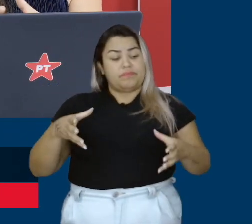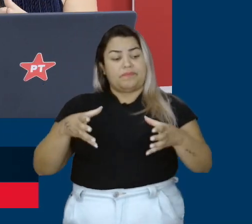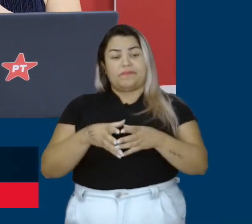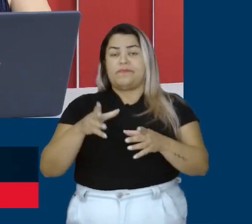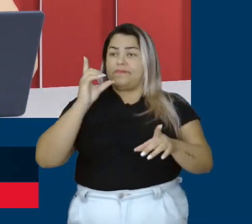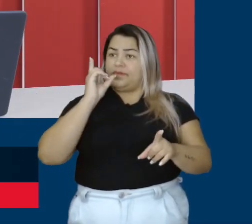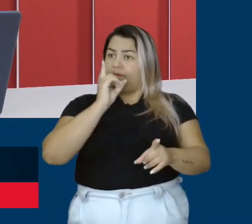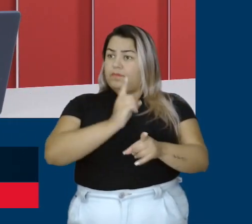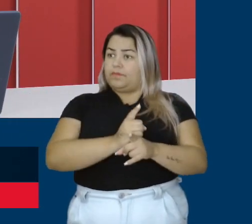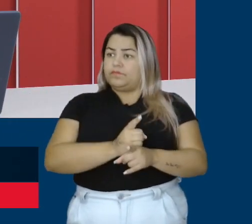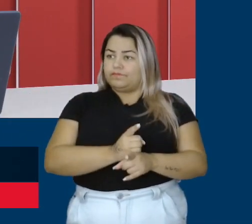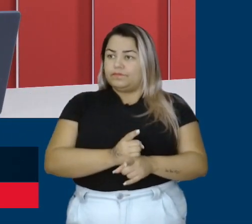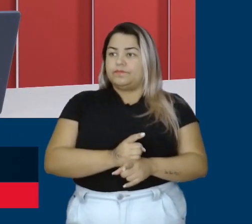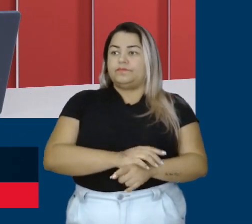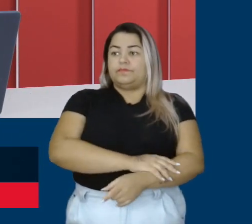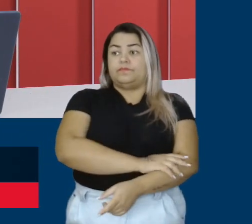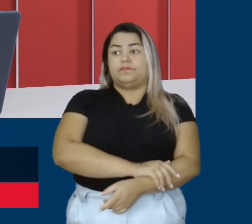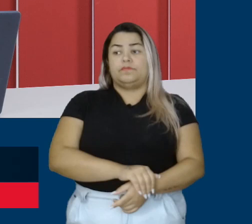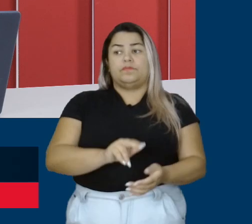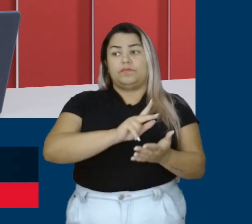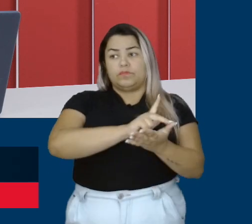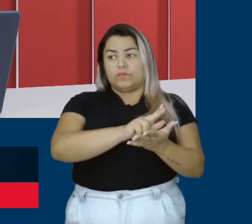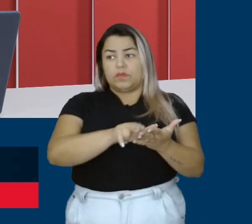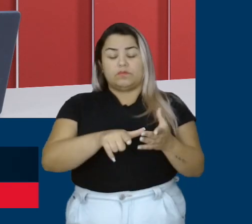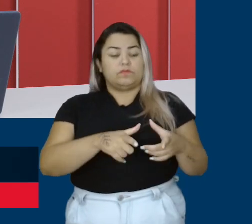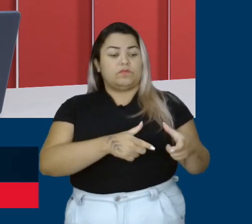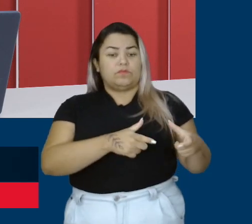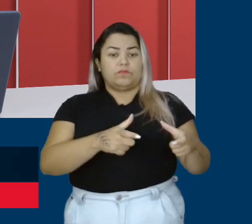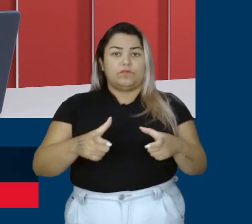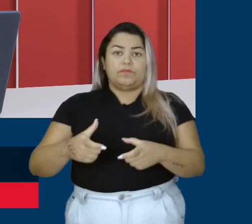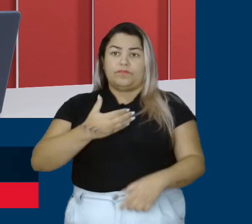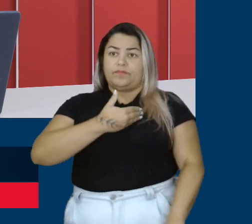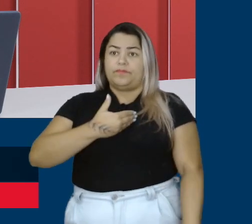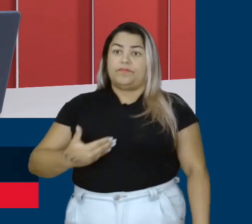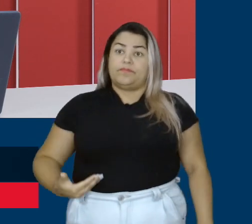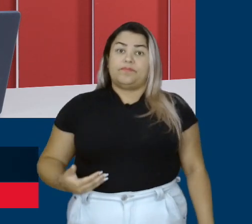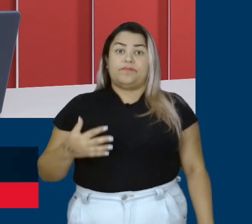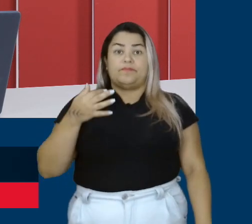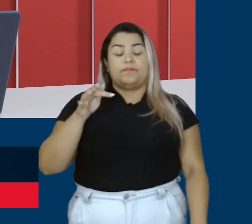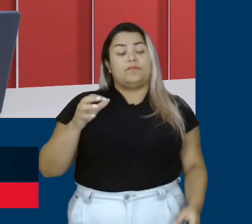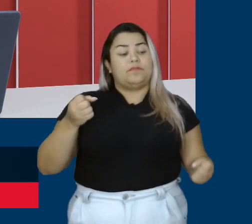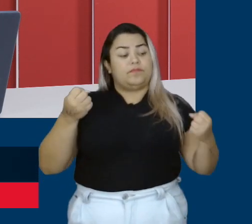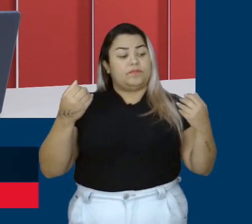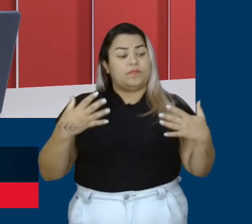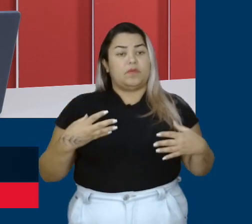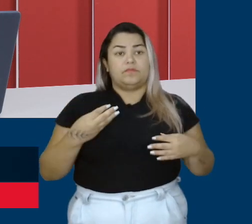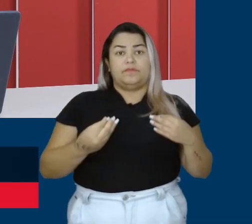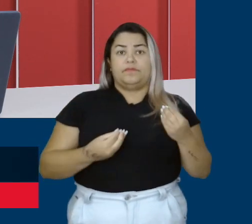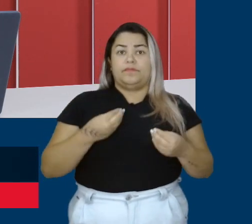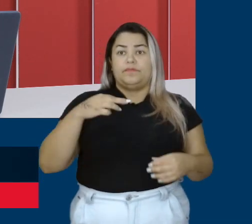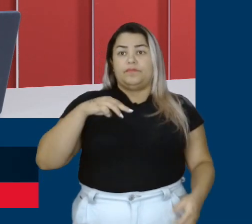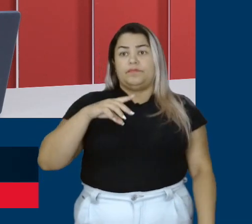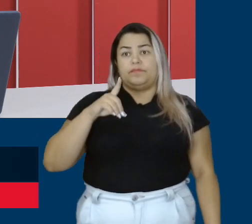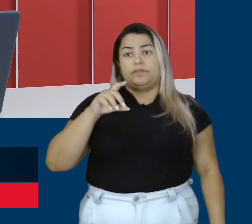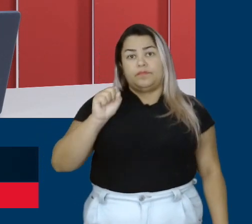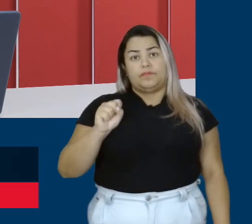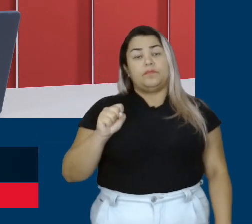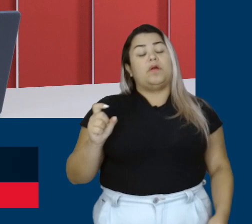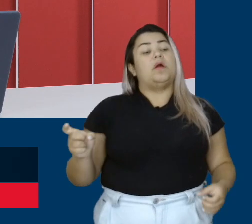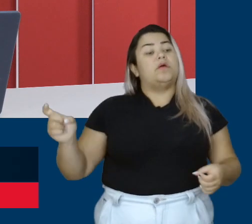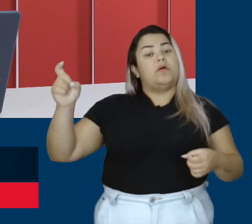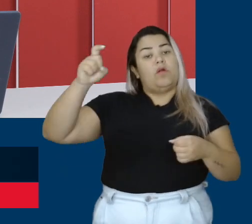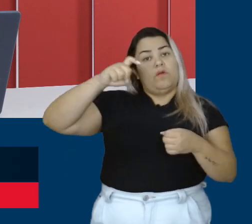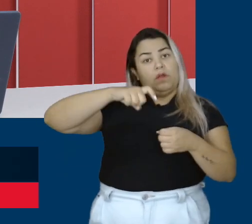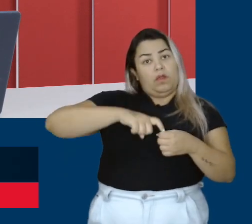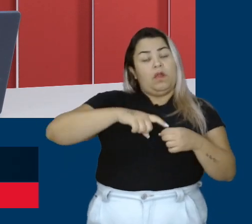uma situação muito crítica em diversas áreas, né, do governo federal. Eu queria que você explicasse para a gente também o que o MDS está fazendo para